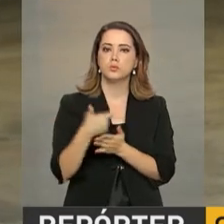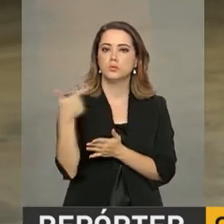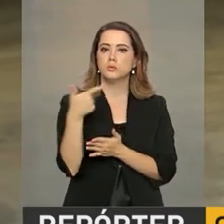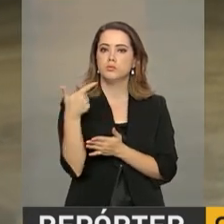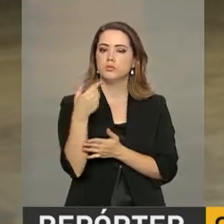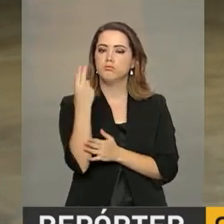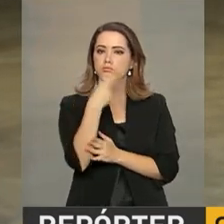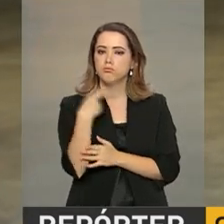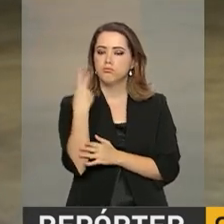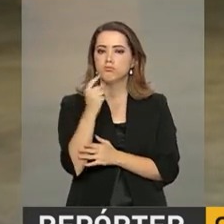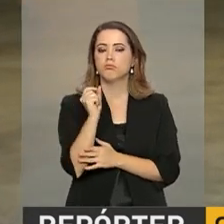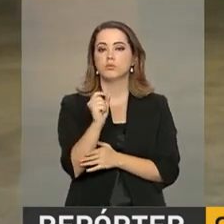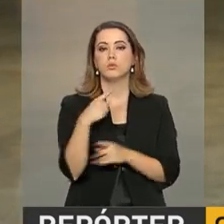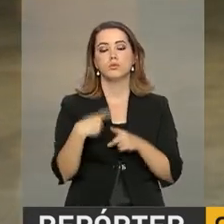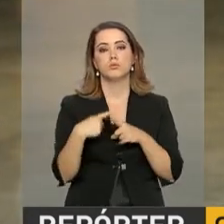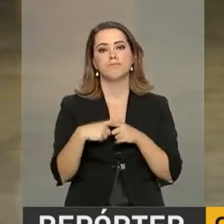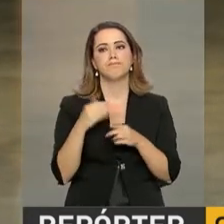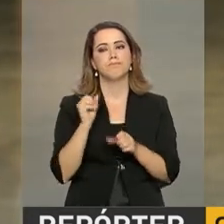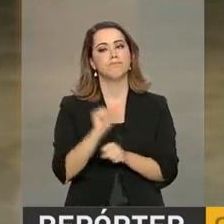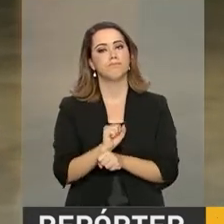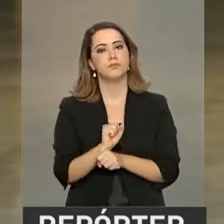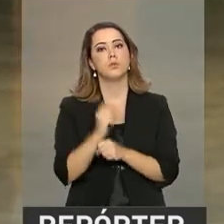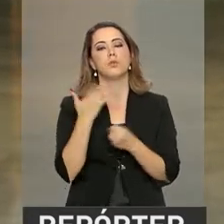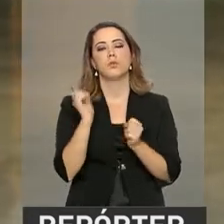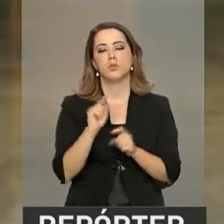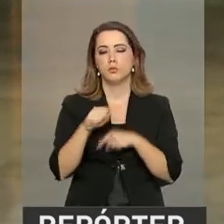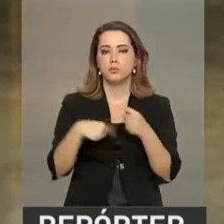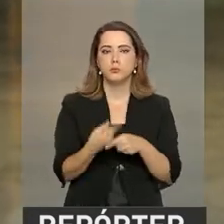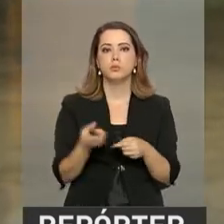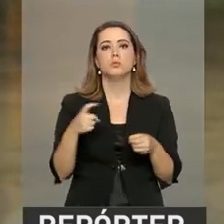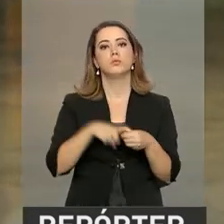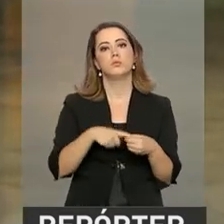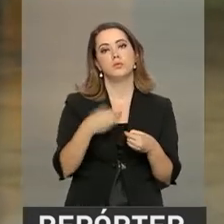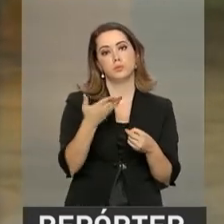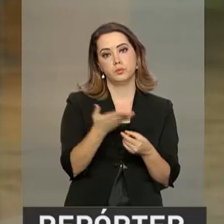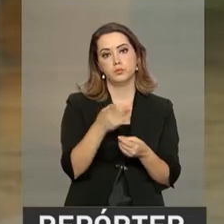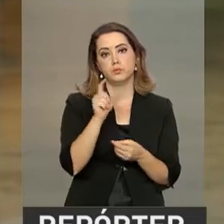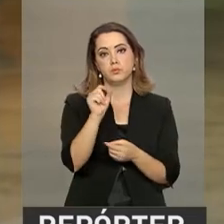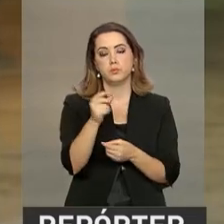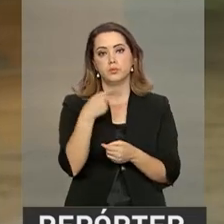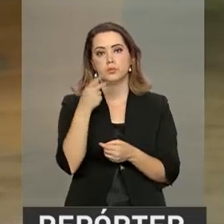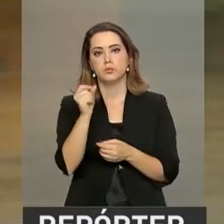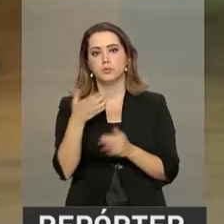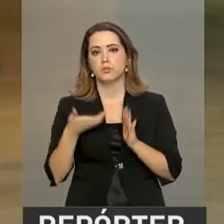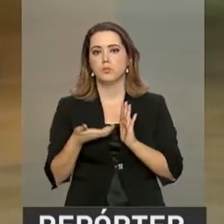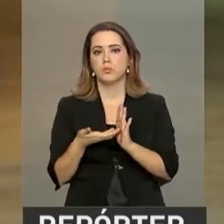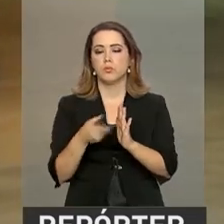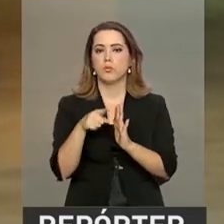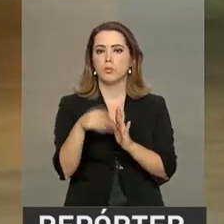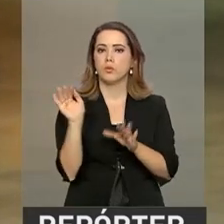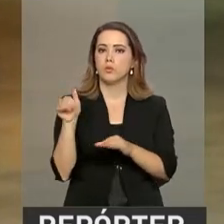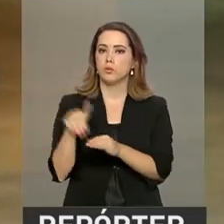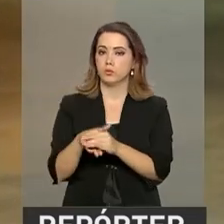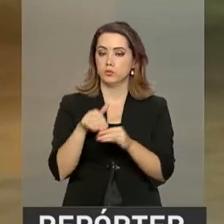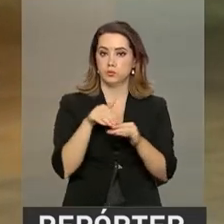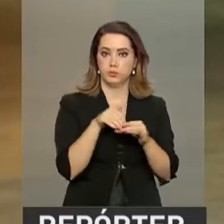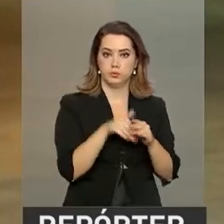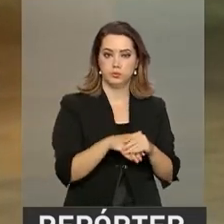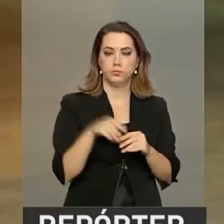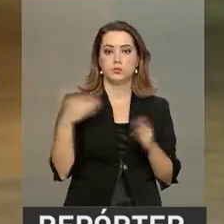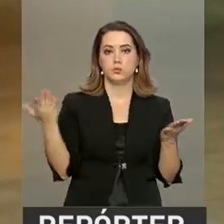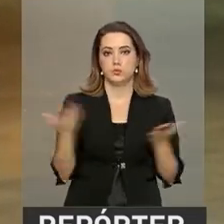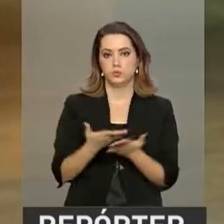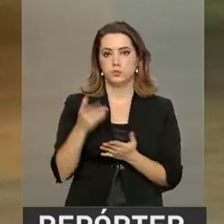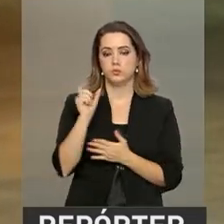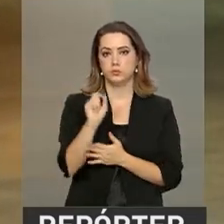mas ela foi suspensa e pode retornar a qualquer momento. Segundo a assessoria da Câmara, a intenção é votar ainda hoje. O